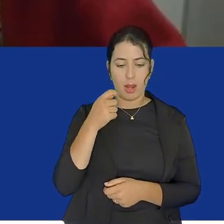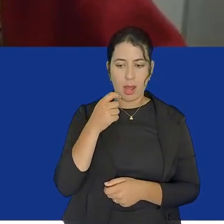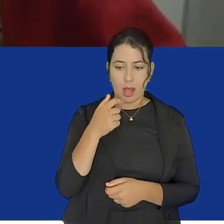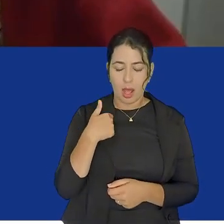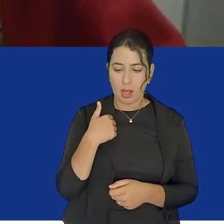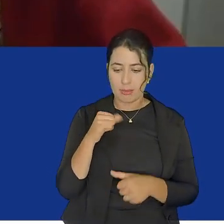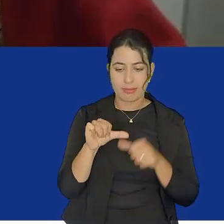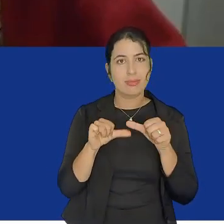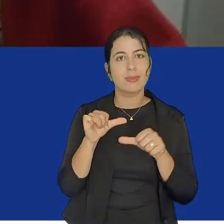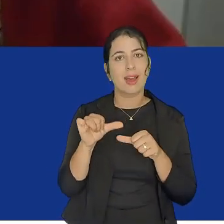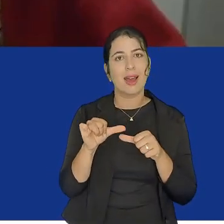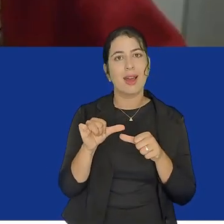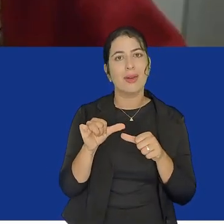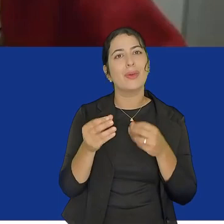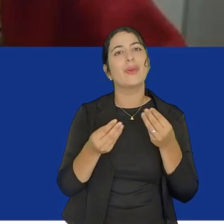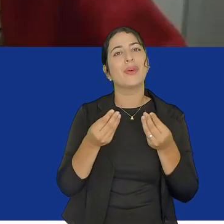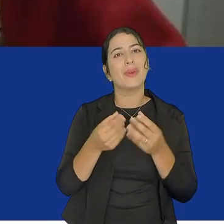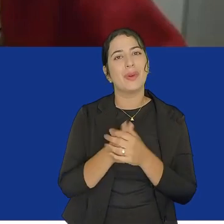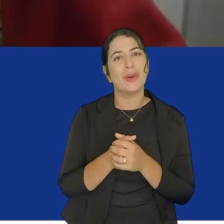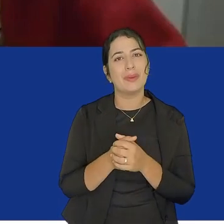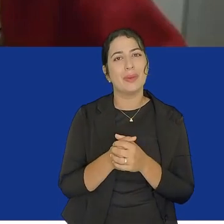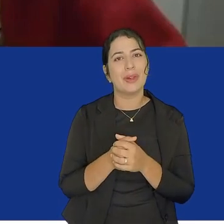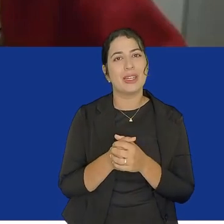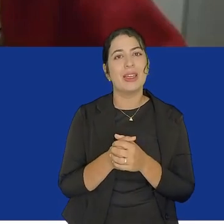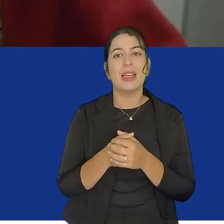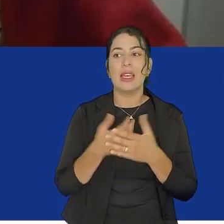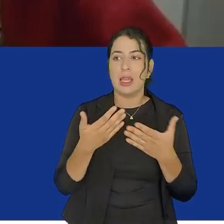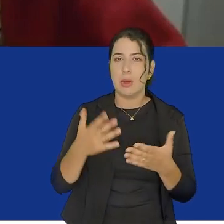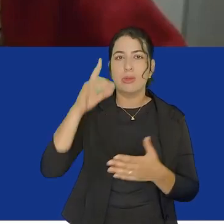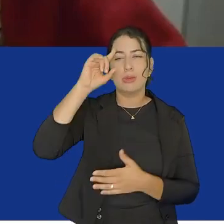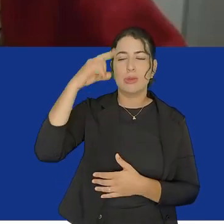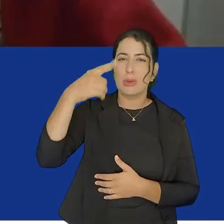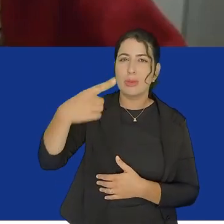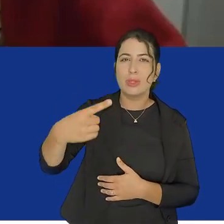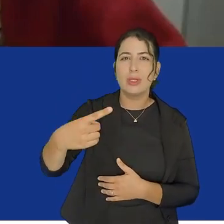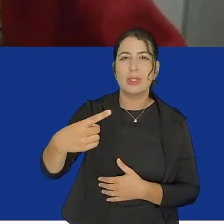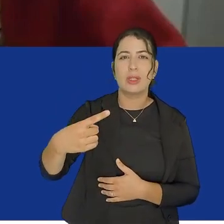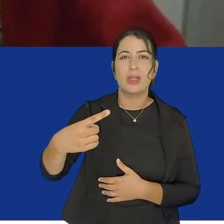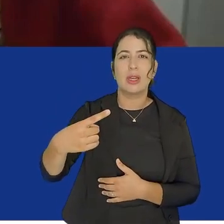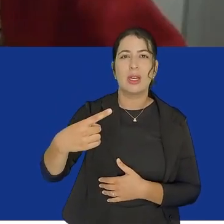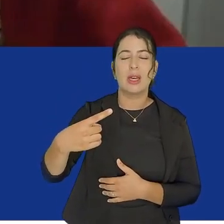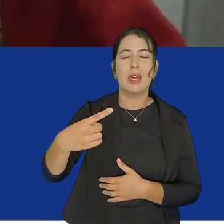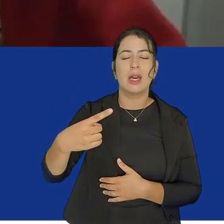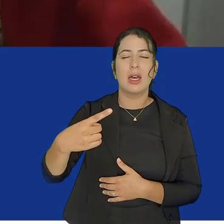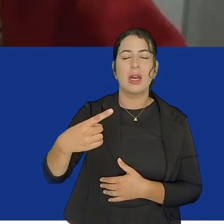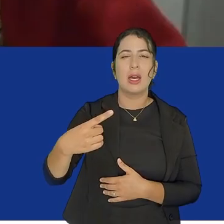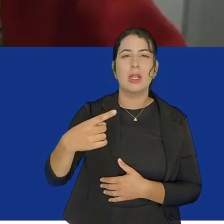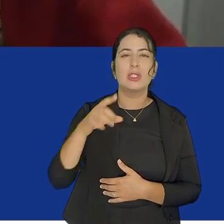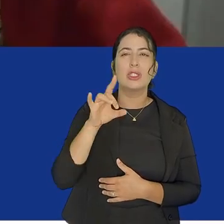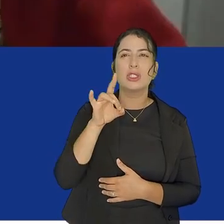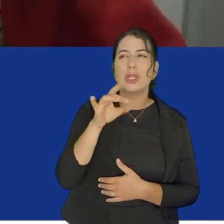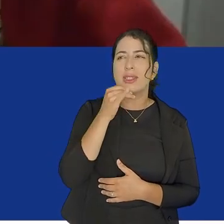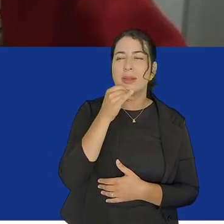trazer isso realmente para a ordem do dia, né? E que não seja só pelas situações extremas,